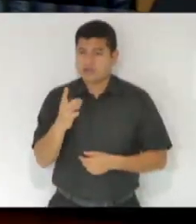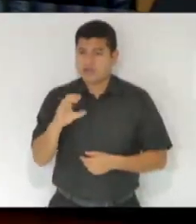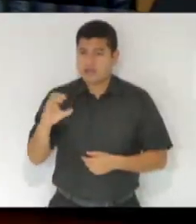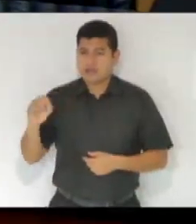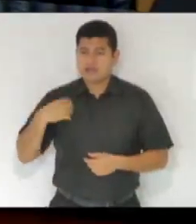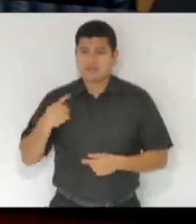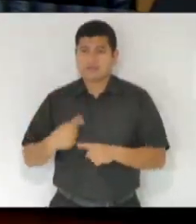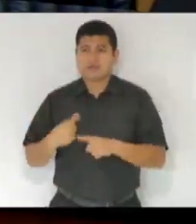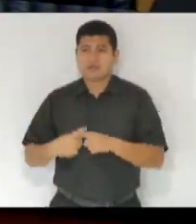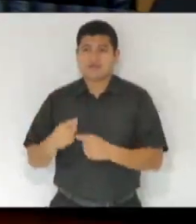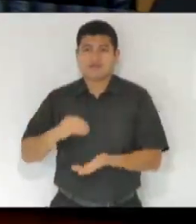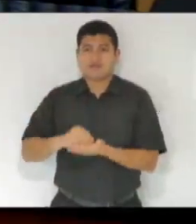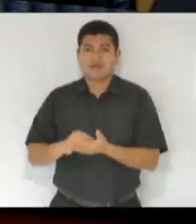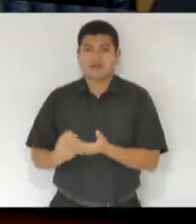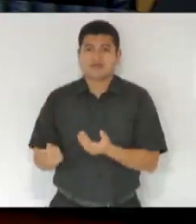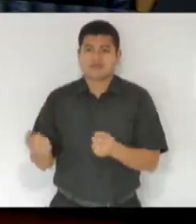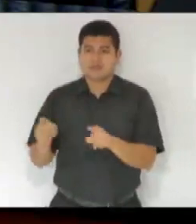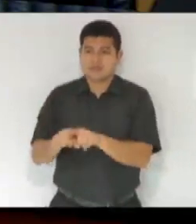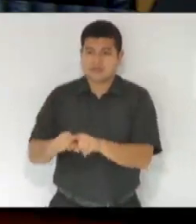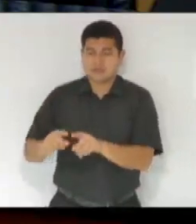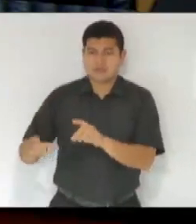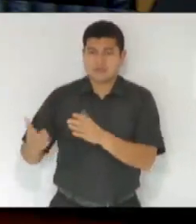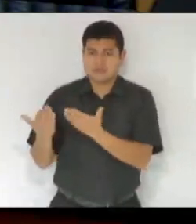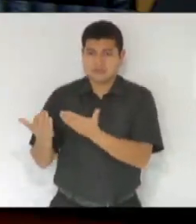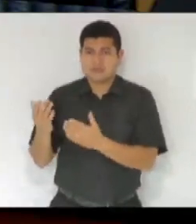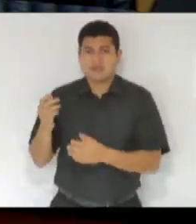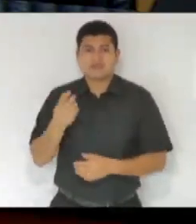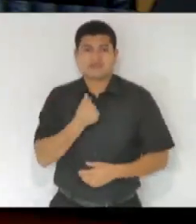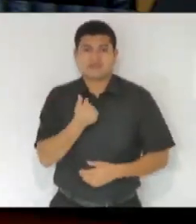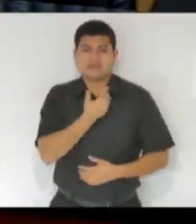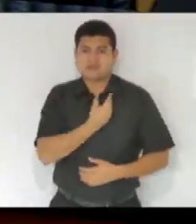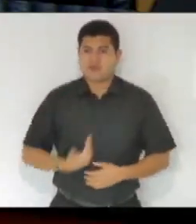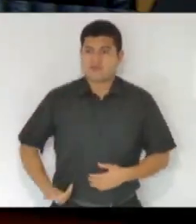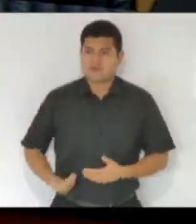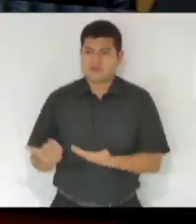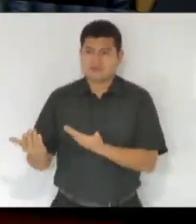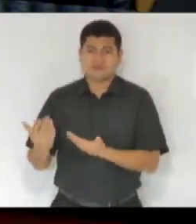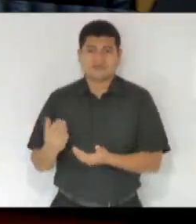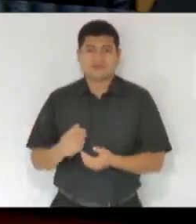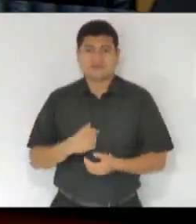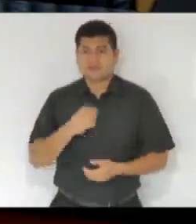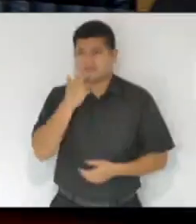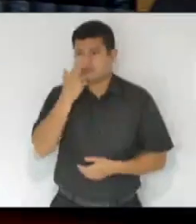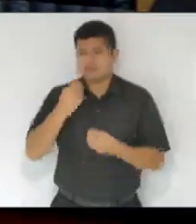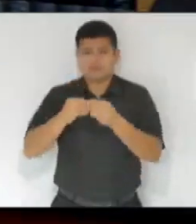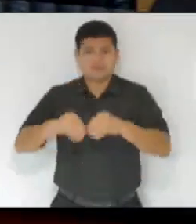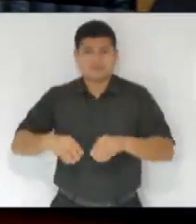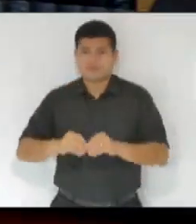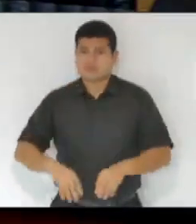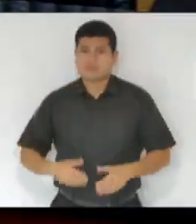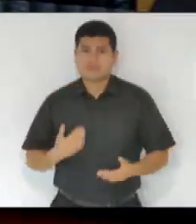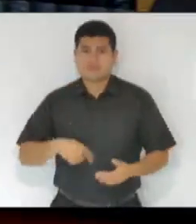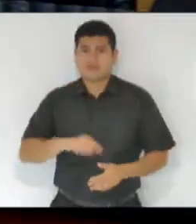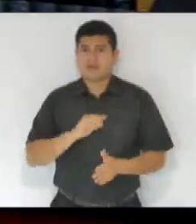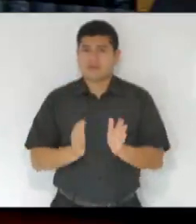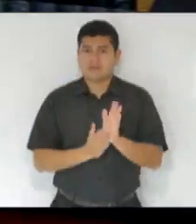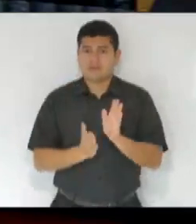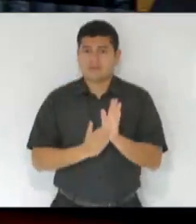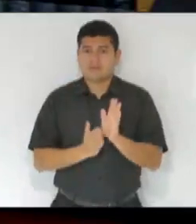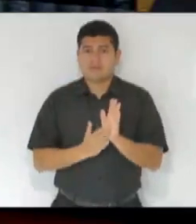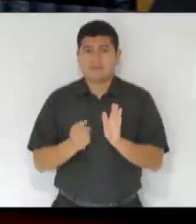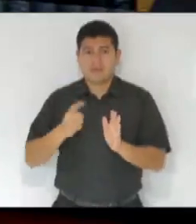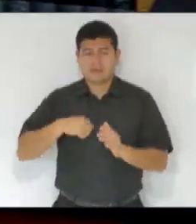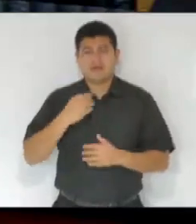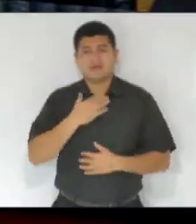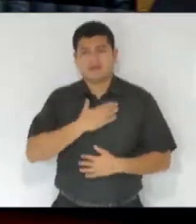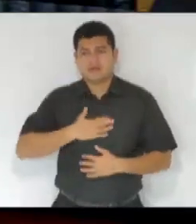União, isso não está certo, a gente está rasgando dinheiro. E aí o nosso propósito é... Sabemos da boa vontade do